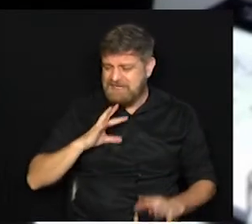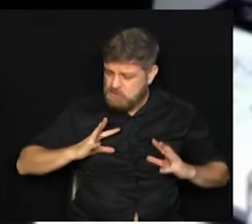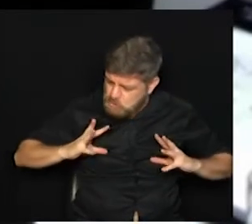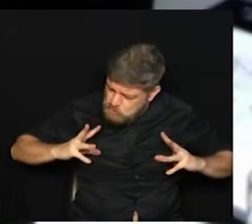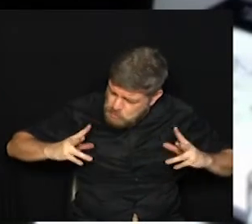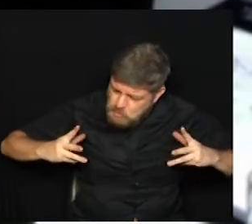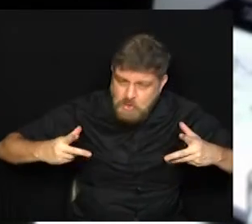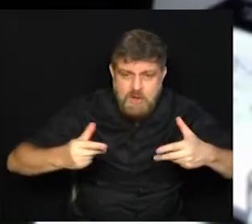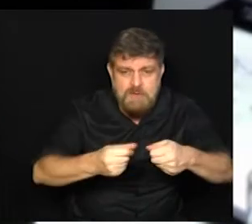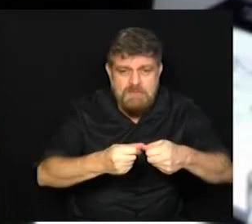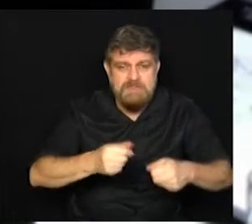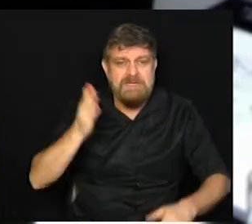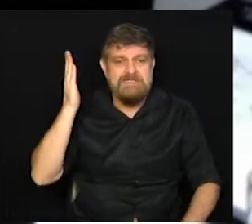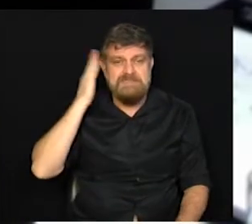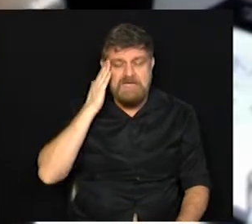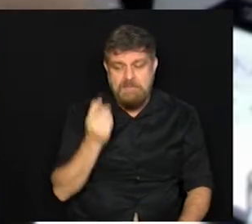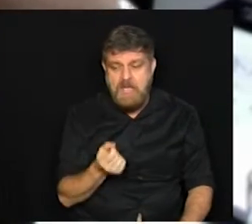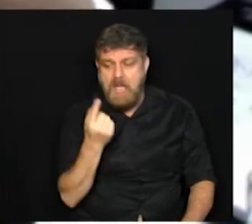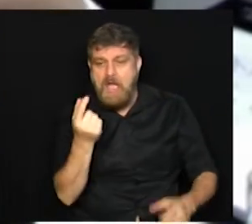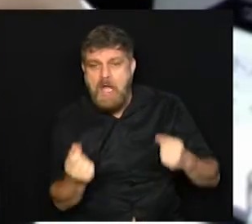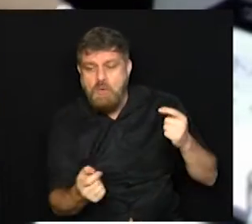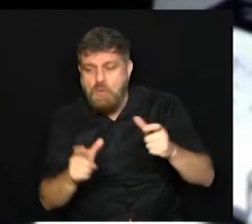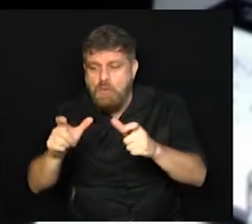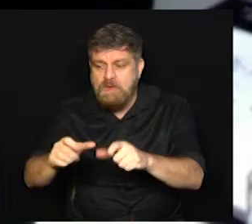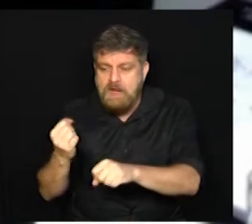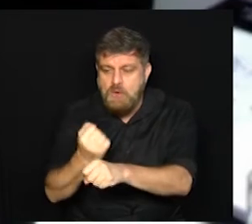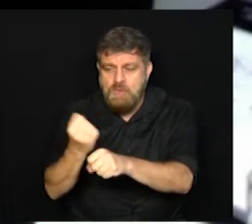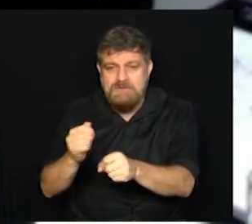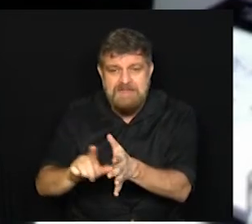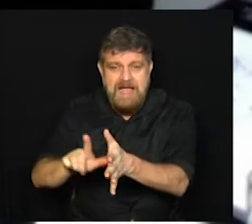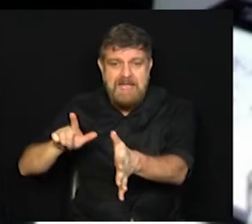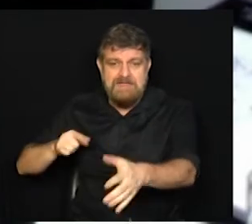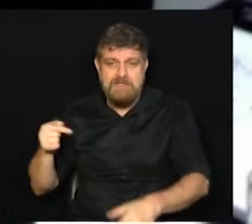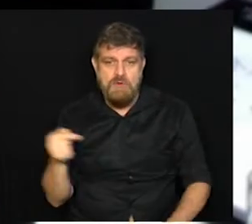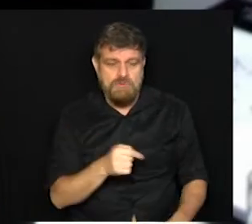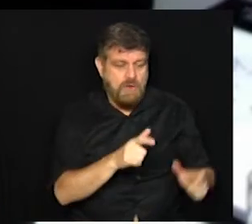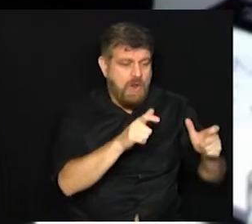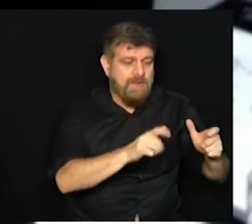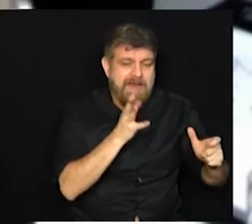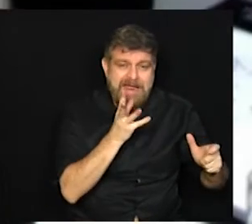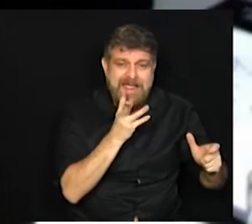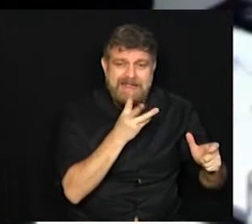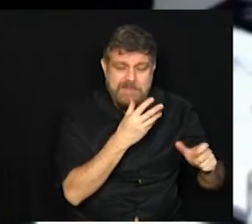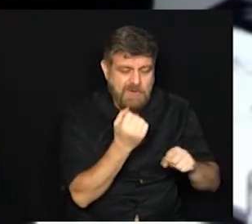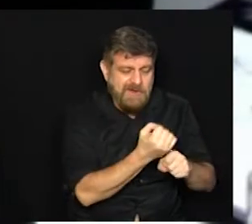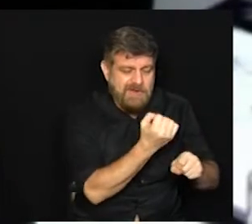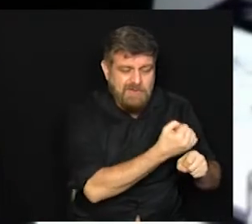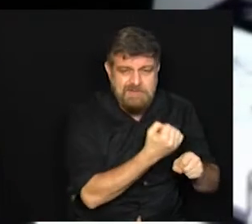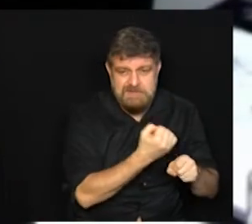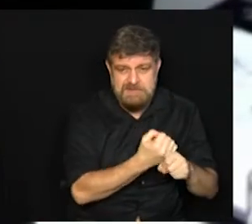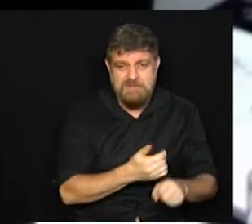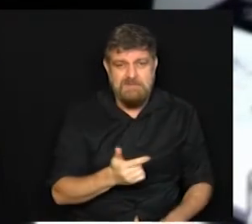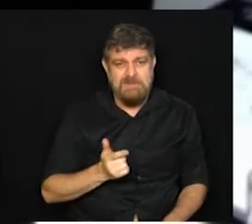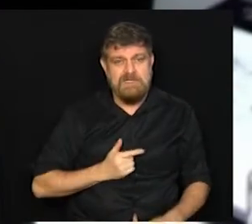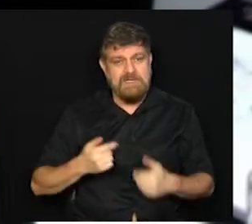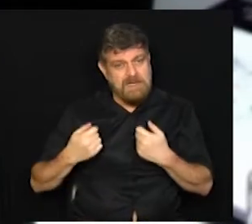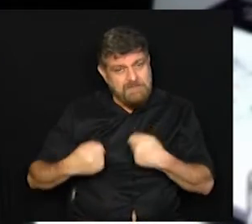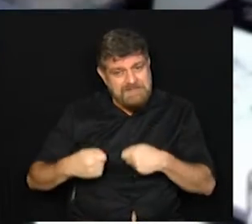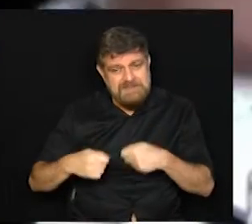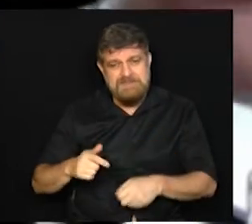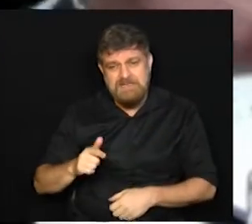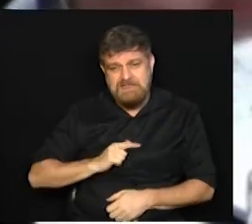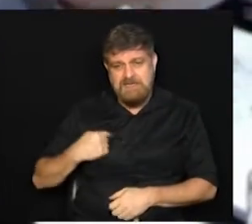que em alguns lugares nós vamos fazer antes, em outros lugares nós vamos fazer depois. Por isso a necessidade de